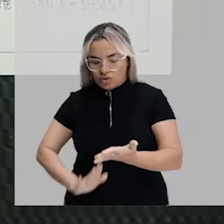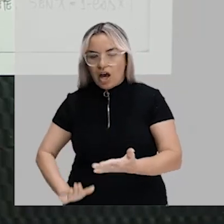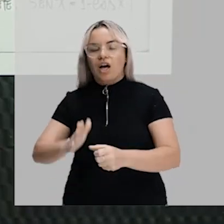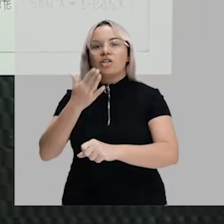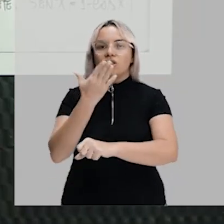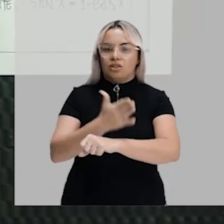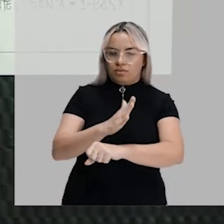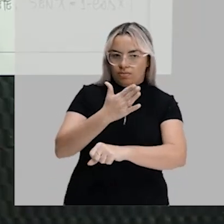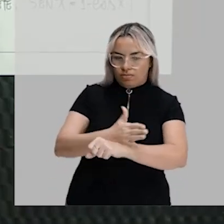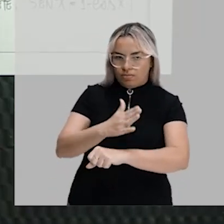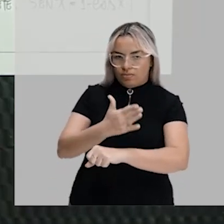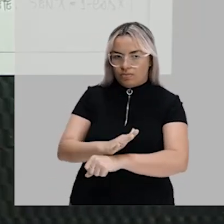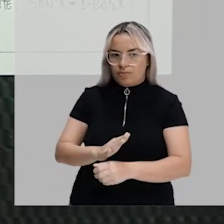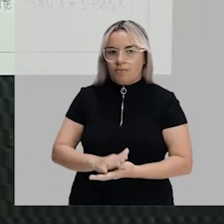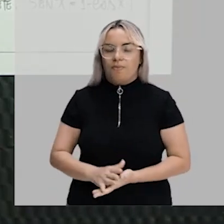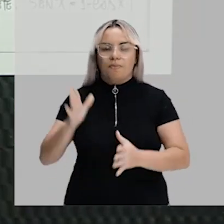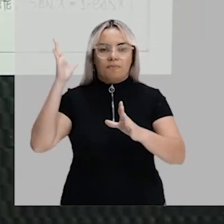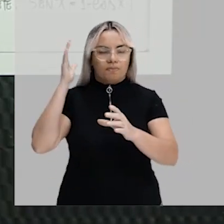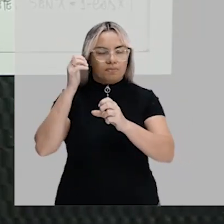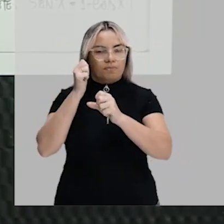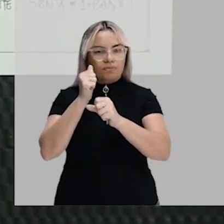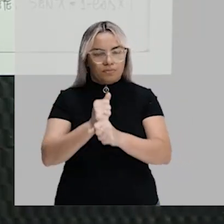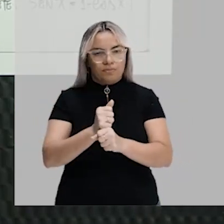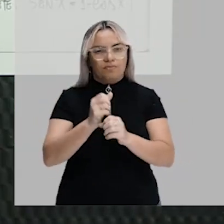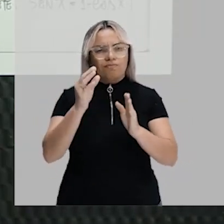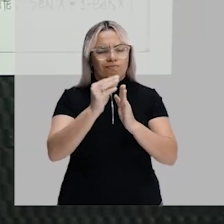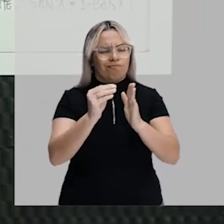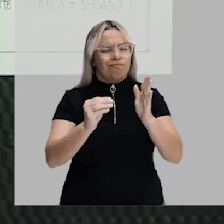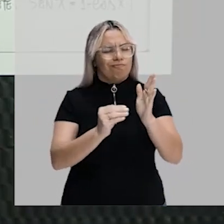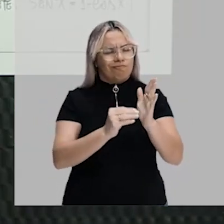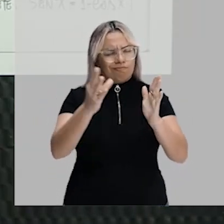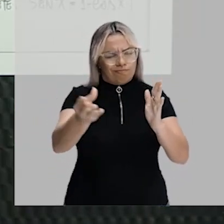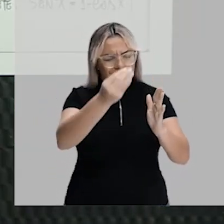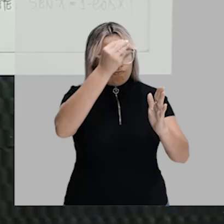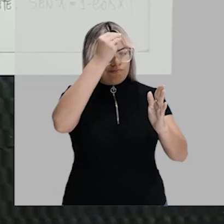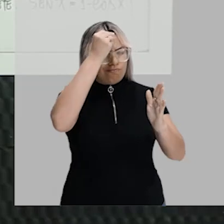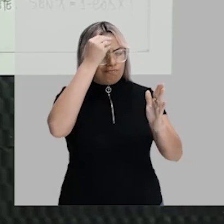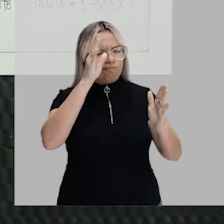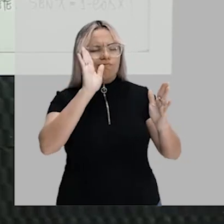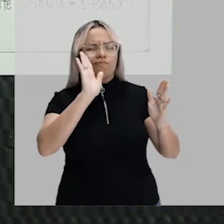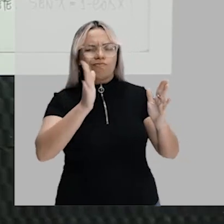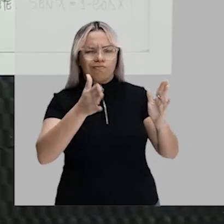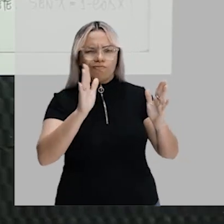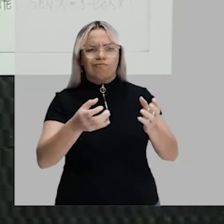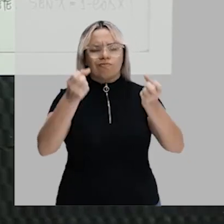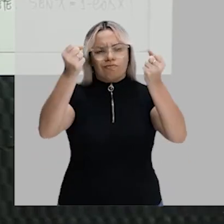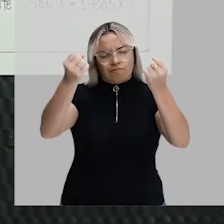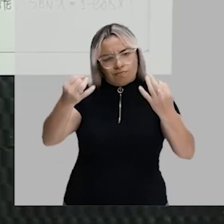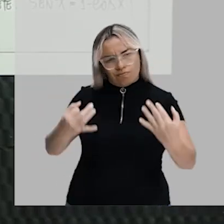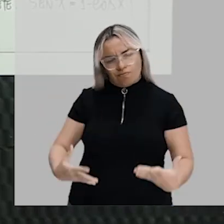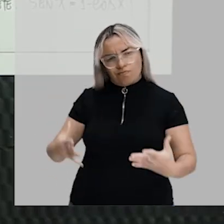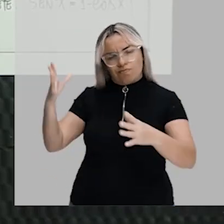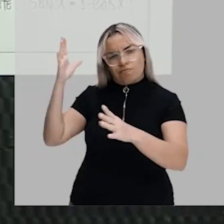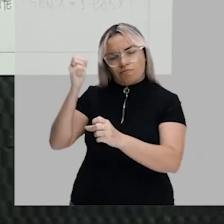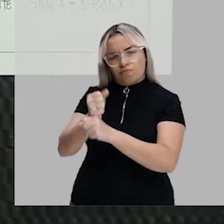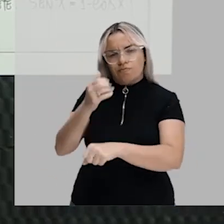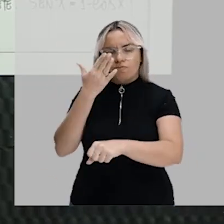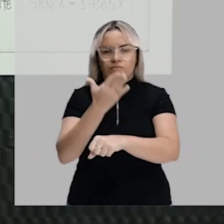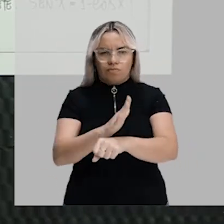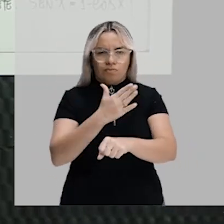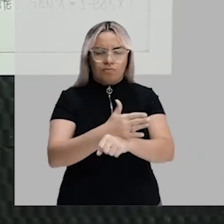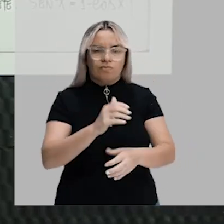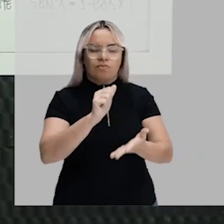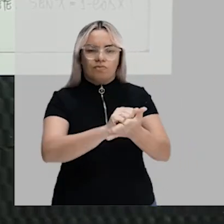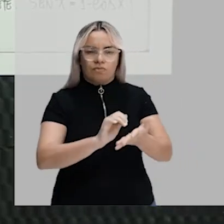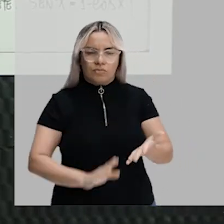aula pra gente reforçar aquele conteúdo que já foi falado já foi abordado tá a prática dos exercícios